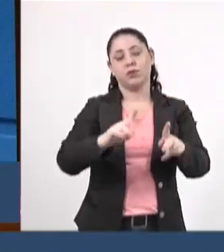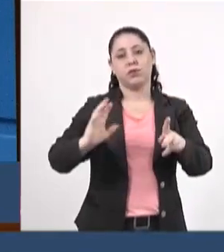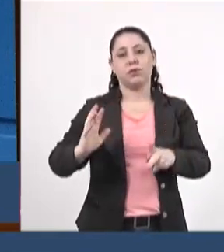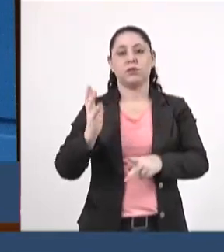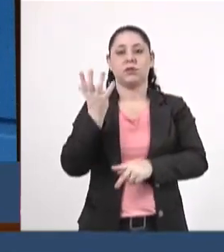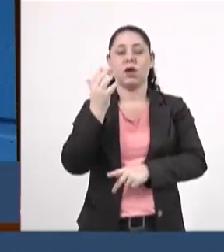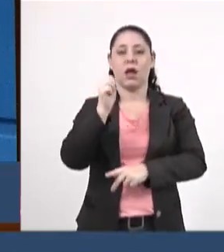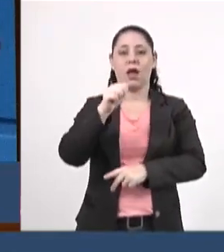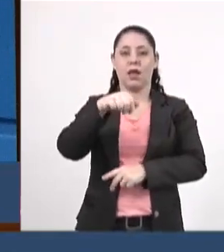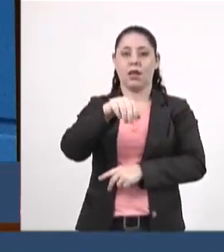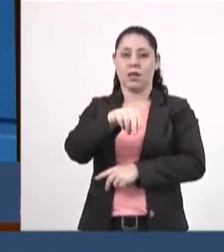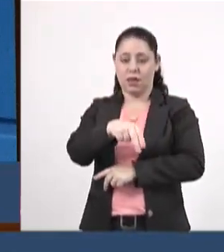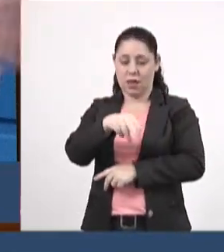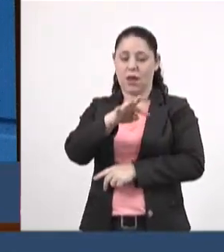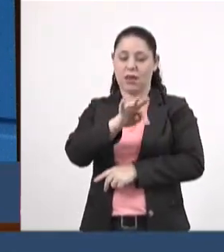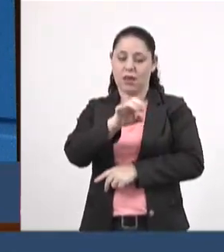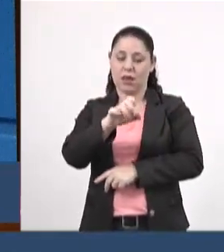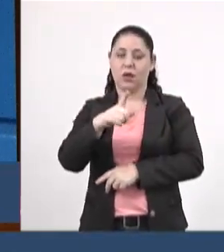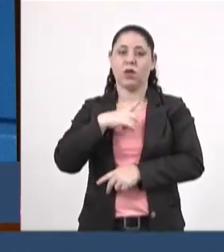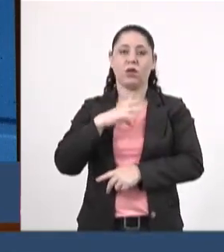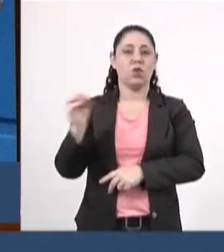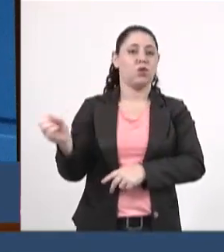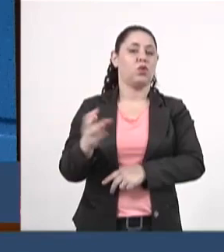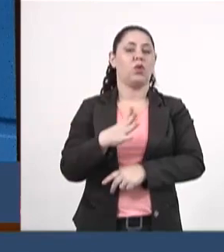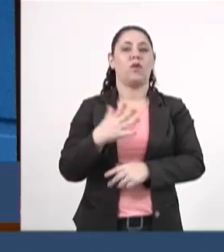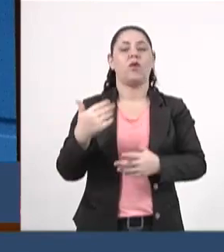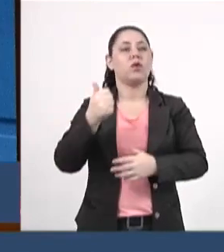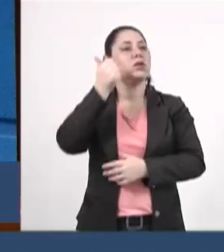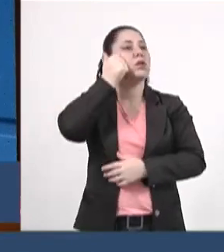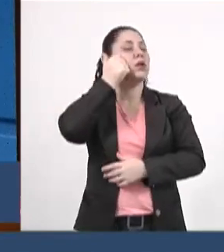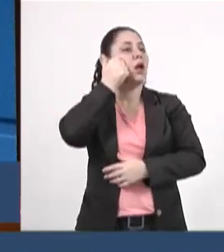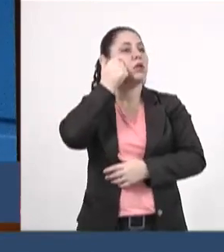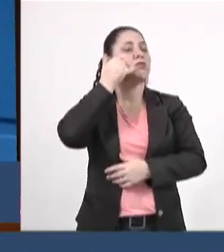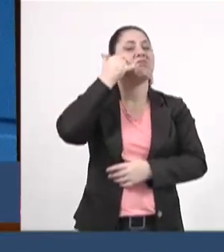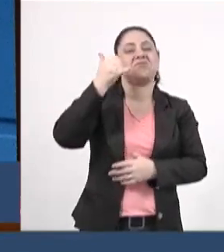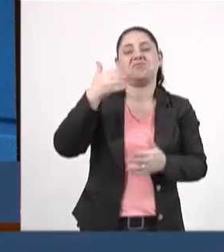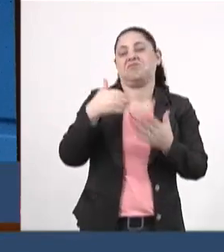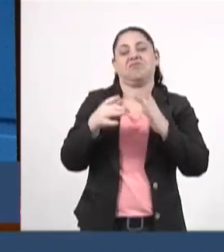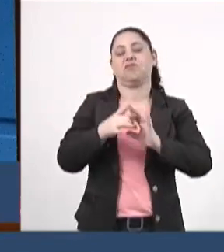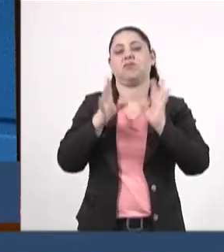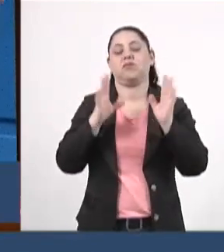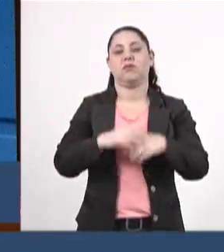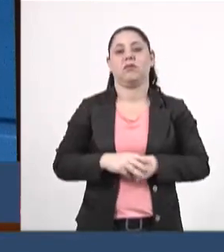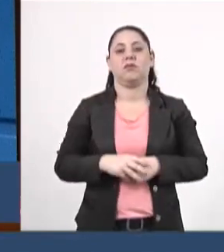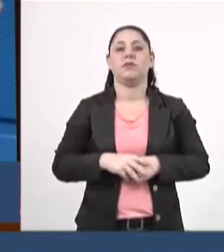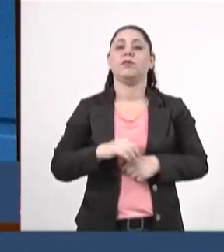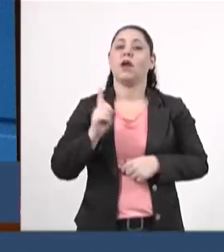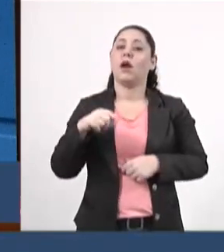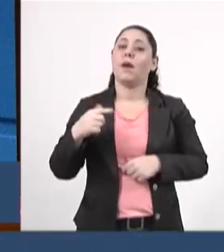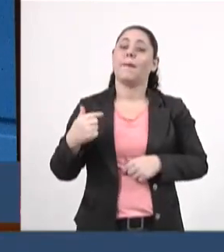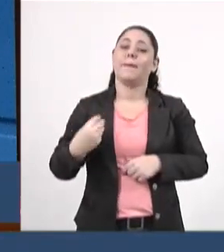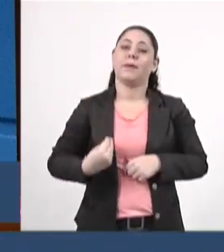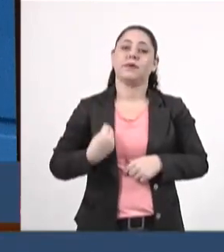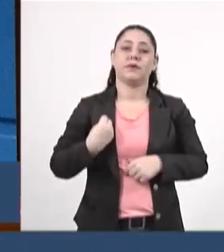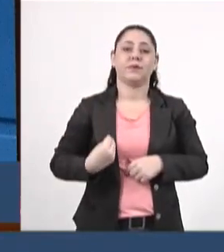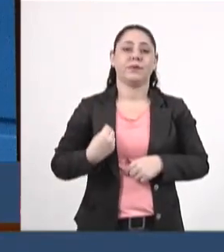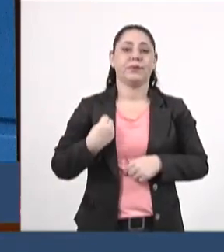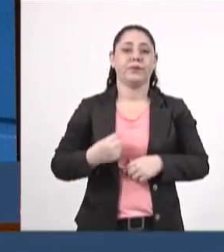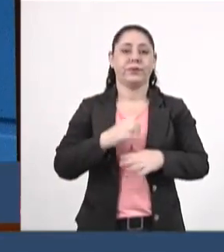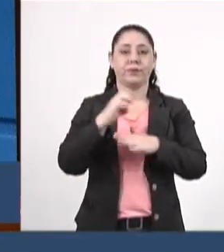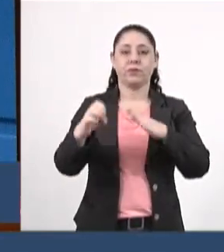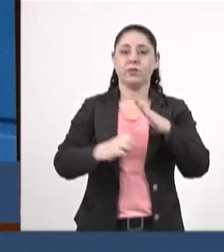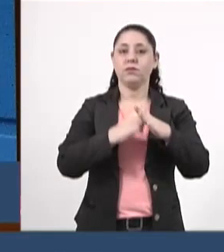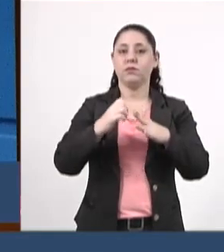aconteceu com a Anatel, hoje nós temos toda essa modernidade, temos celular e telefone à vontade. Então, logicamente que a participação das